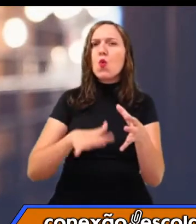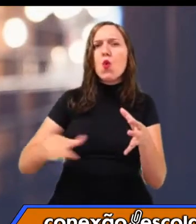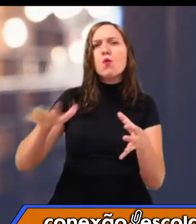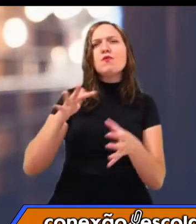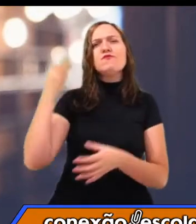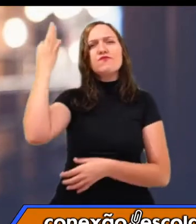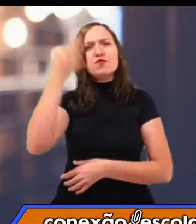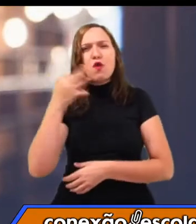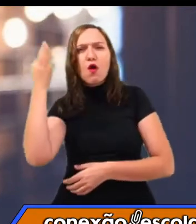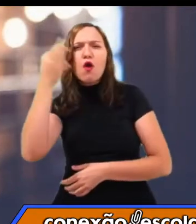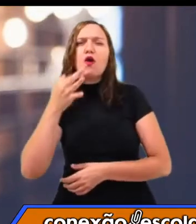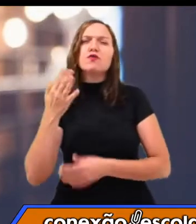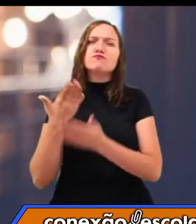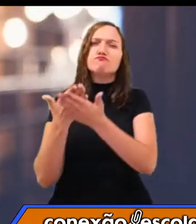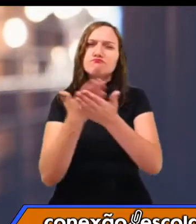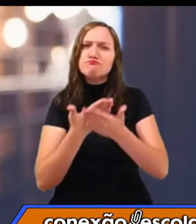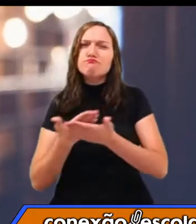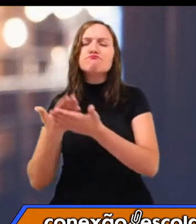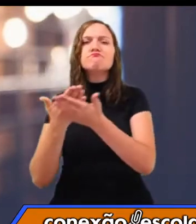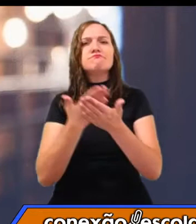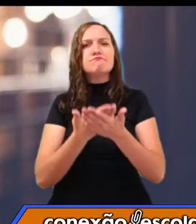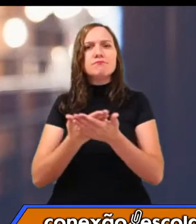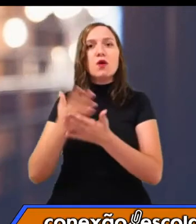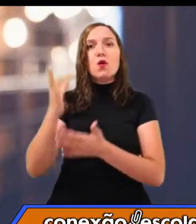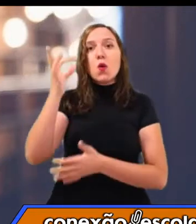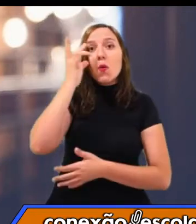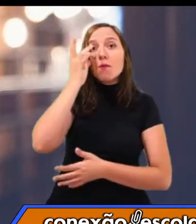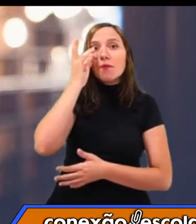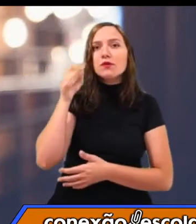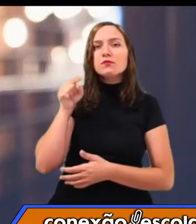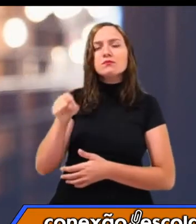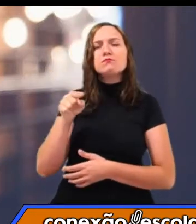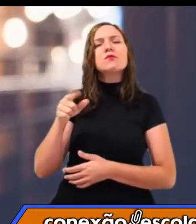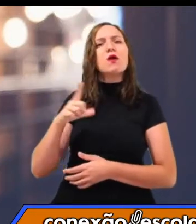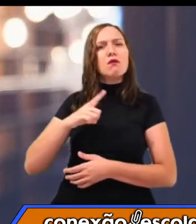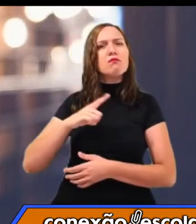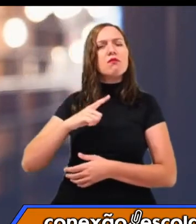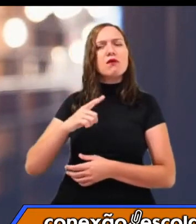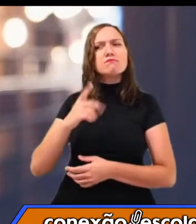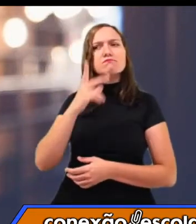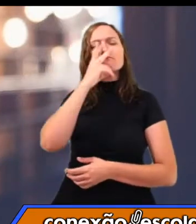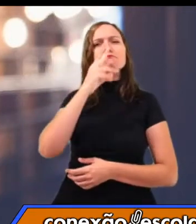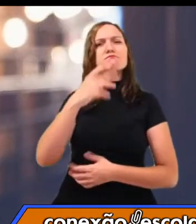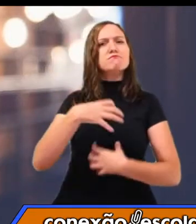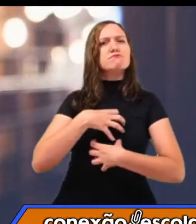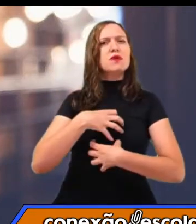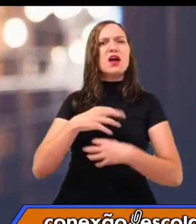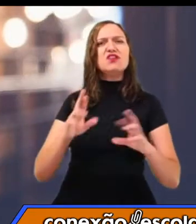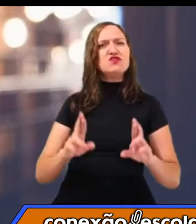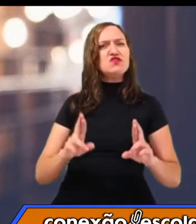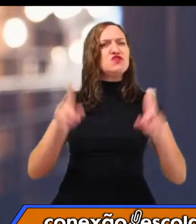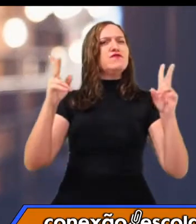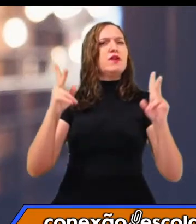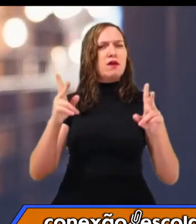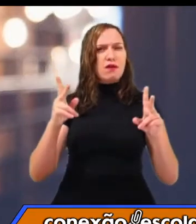alguns artistas, passaram a desenvolver um pensamento diferente a respeito disso,